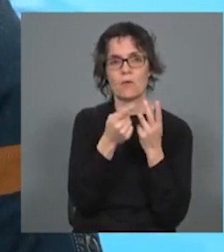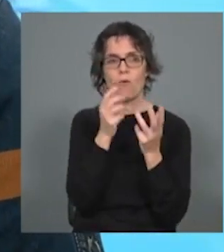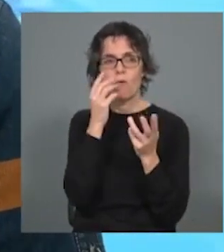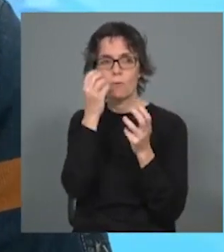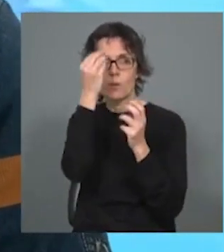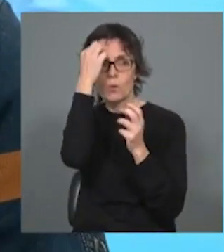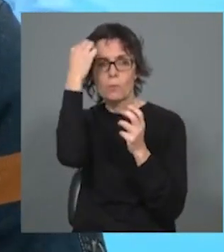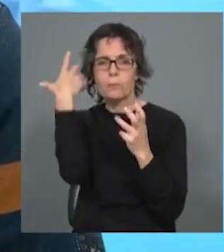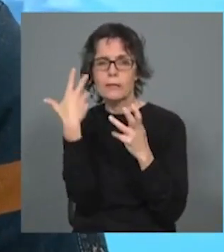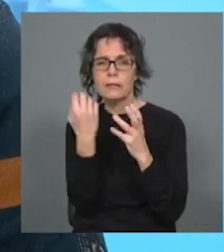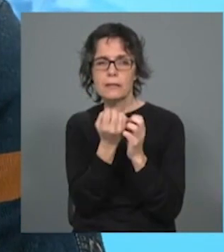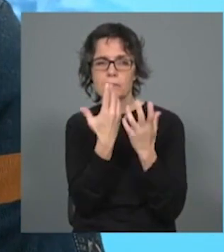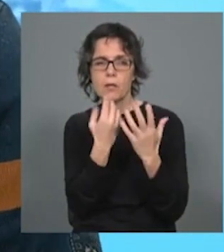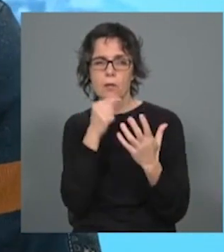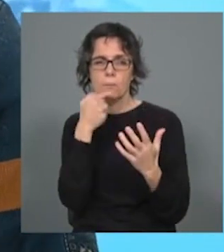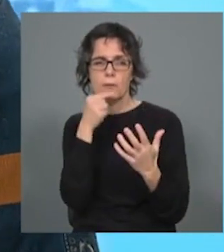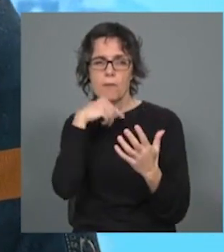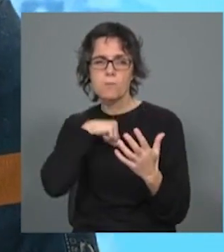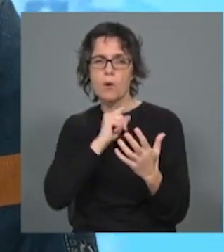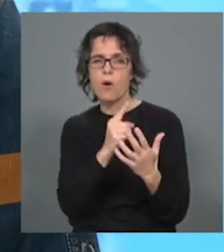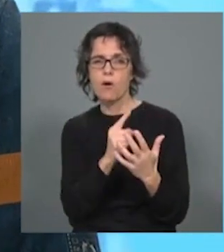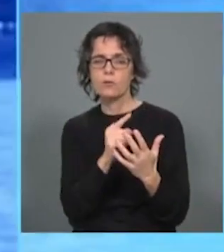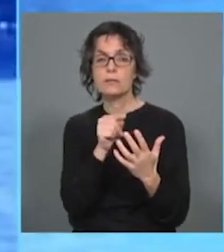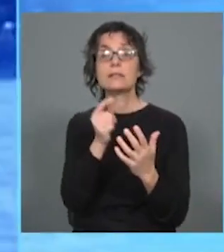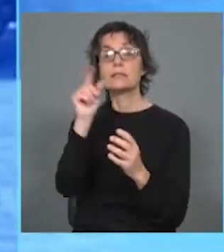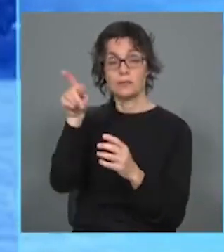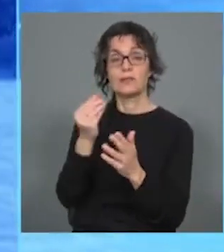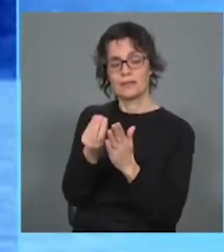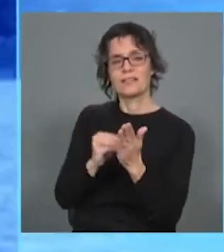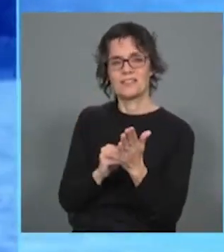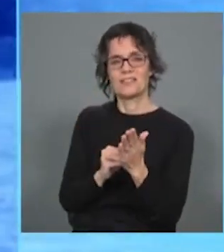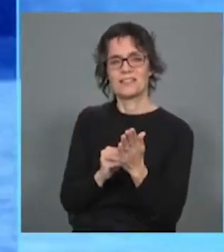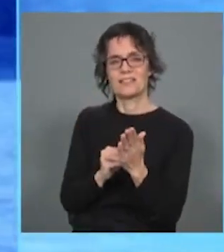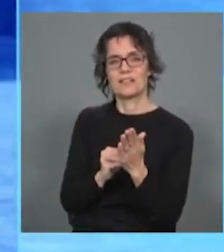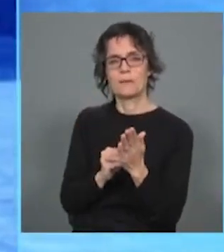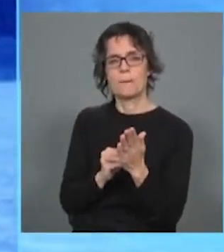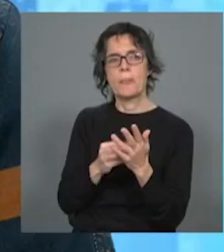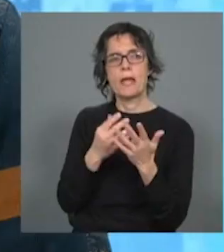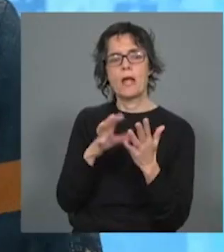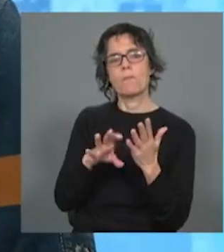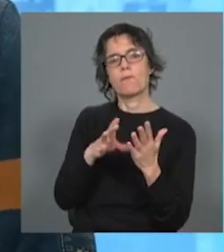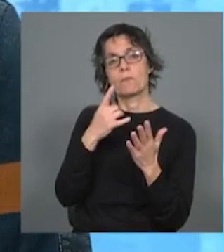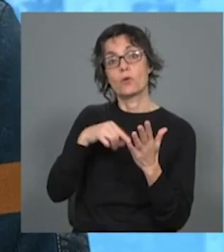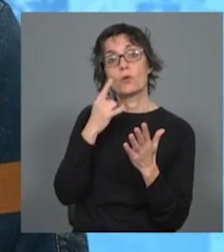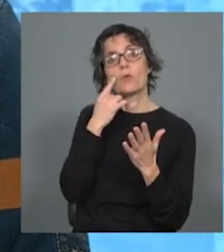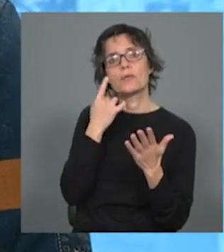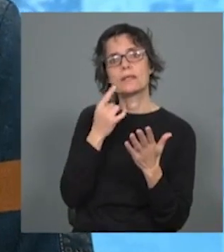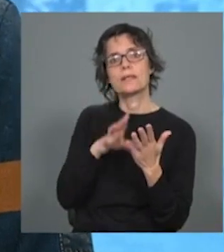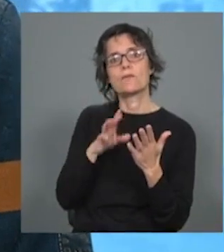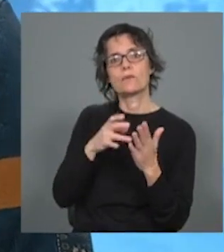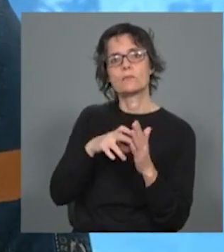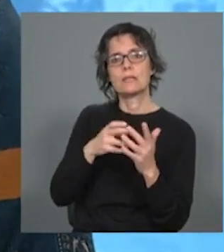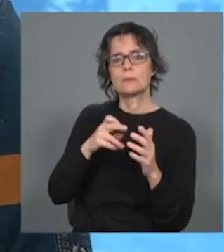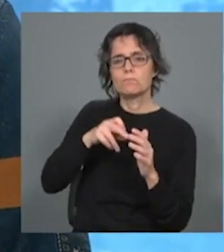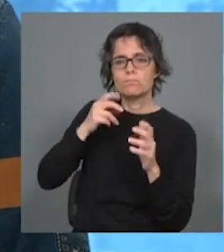conhecermos os acontecimentos, as personagens de Jesus com uma profundidade provavelmente maior do que outros evangelistas, aí